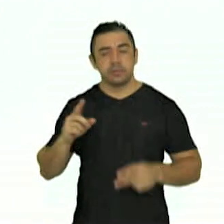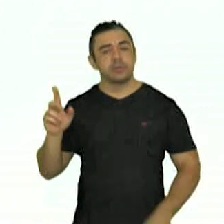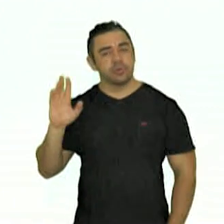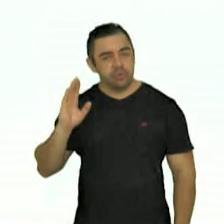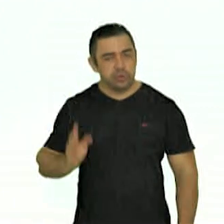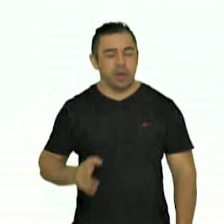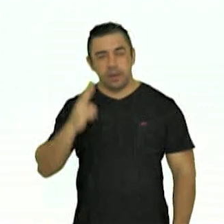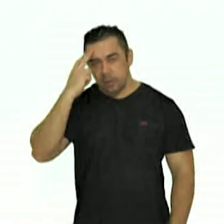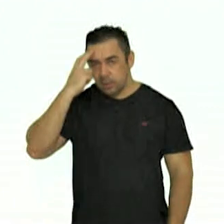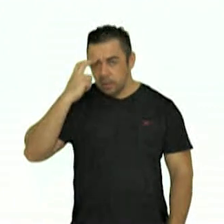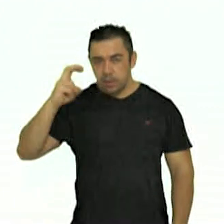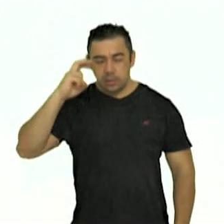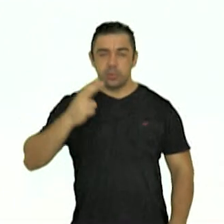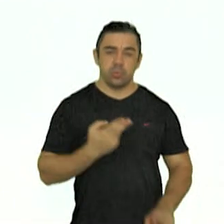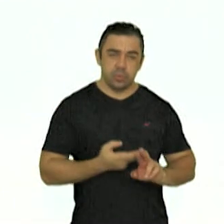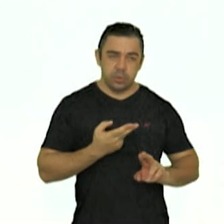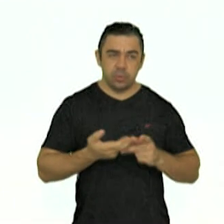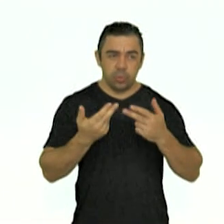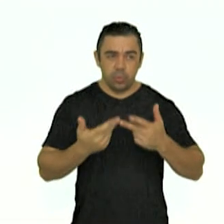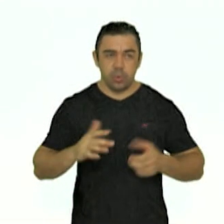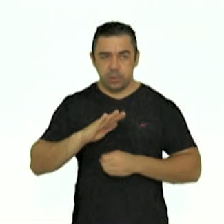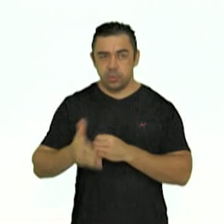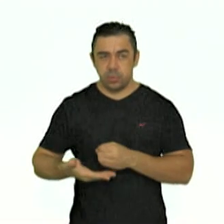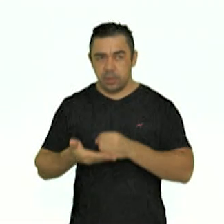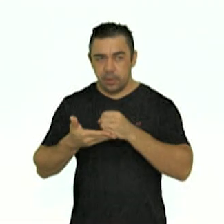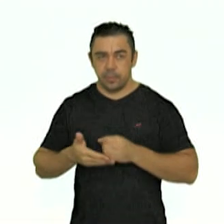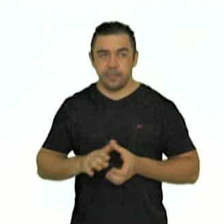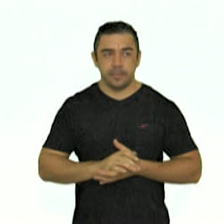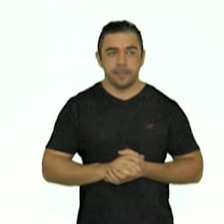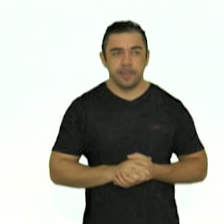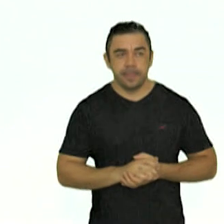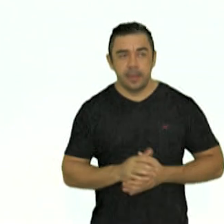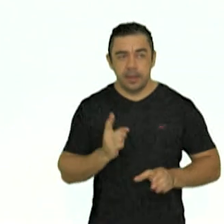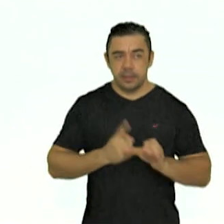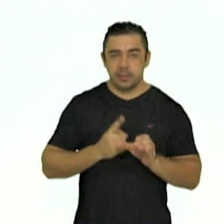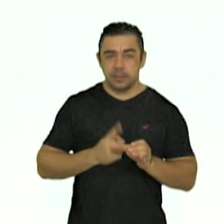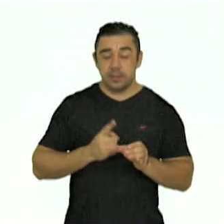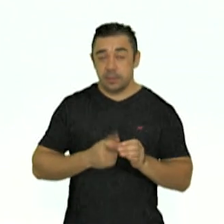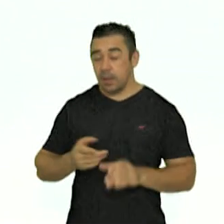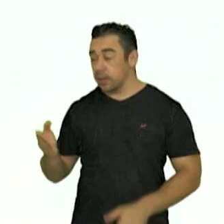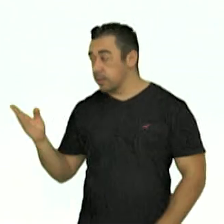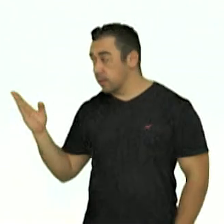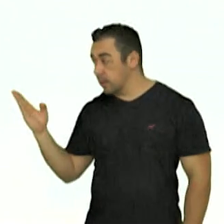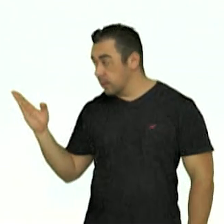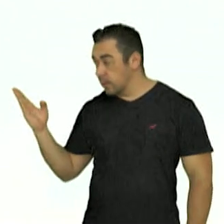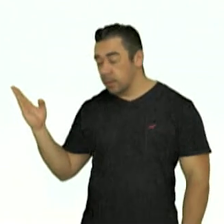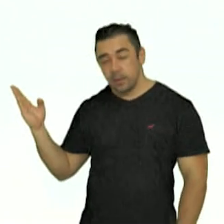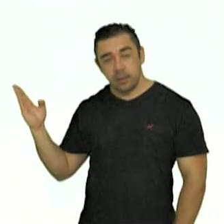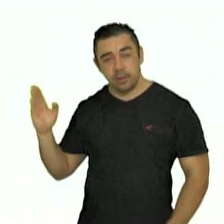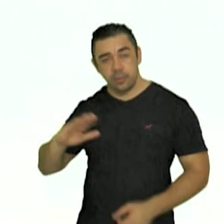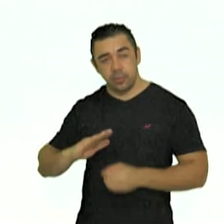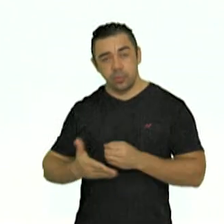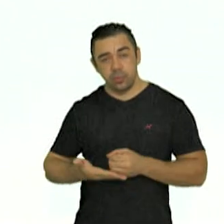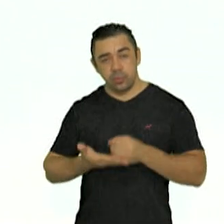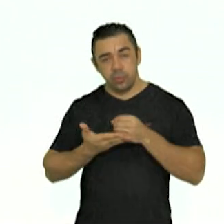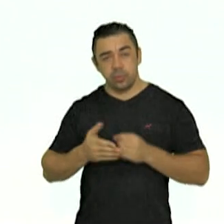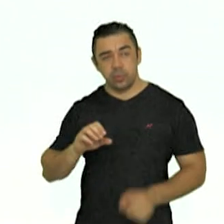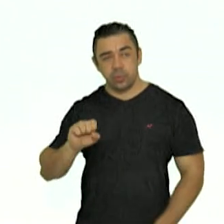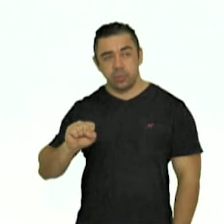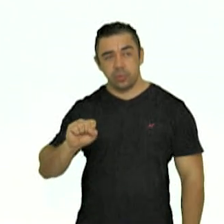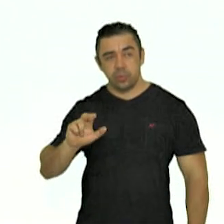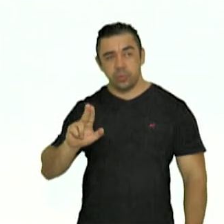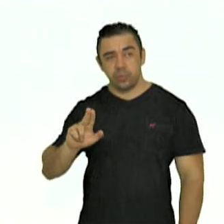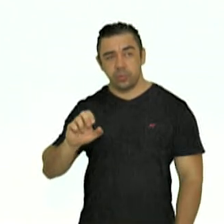utilizando de elementos presentes nas cidades inteligentes. Outro exemplo importante aqui